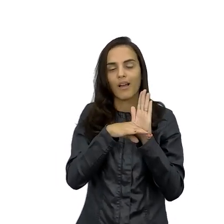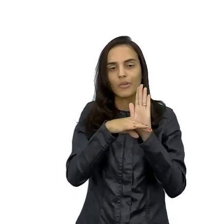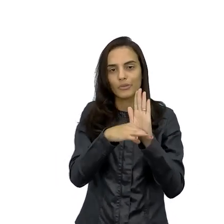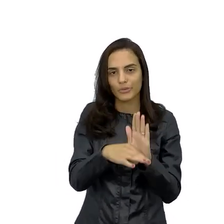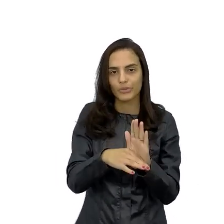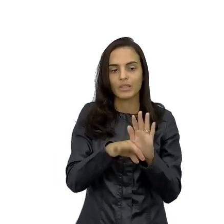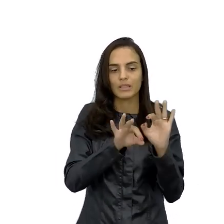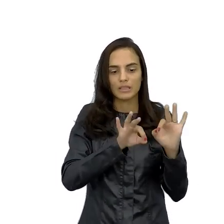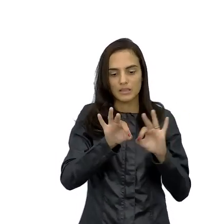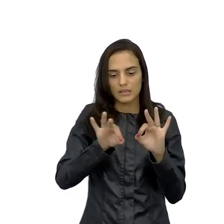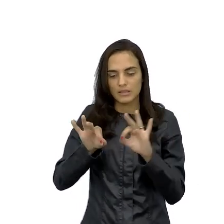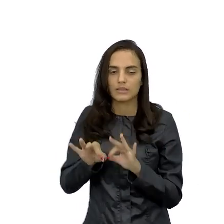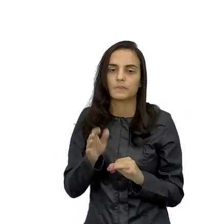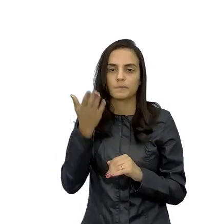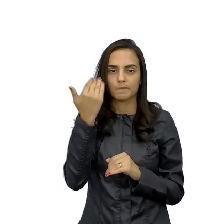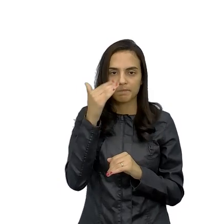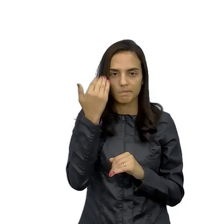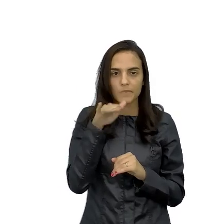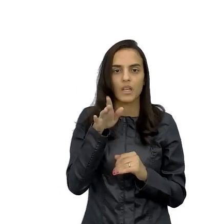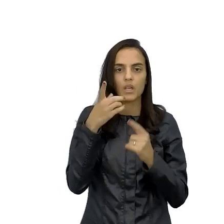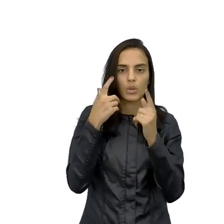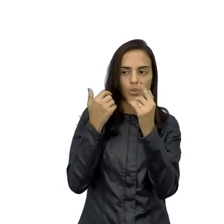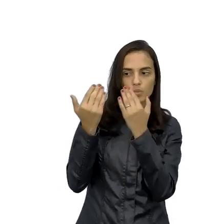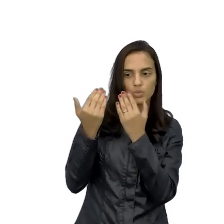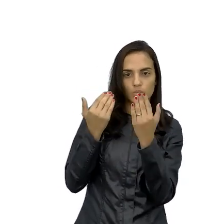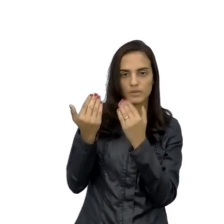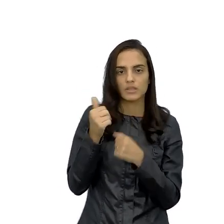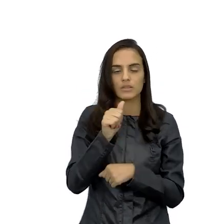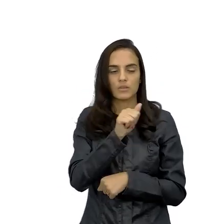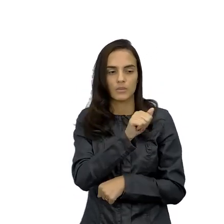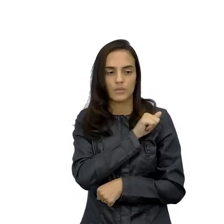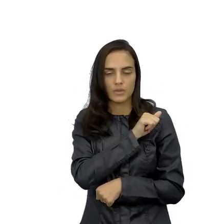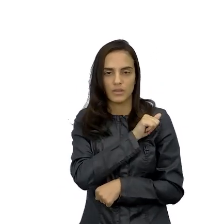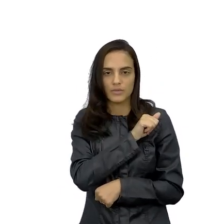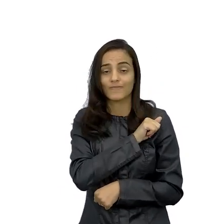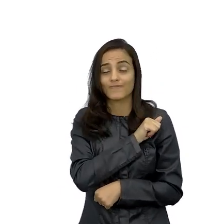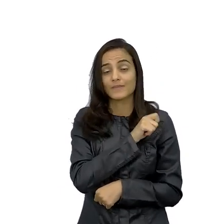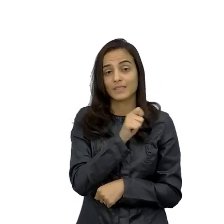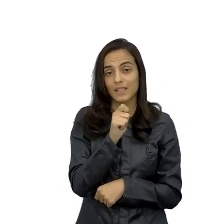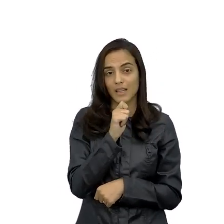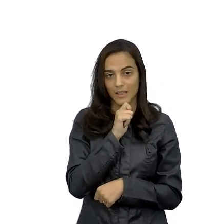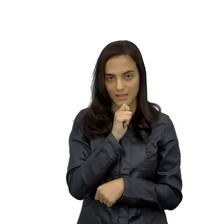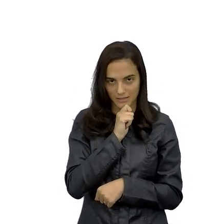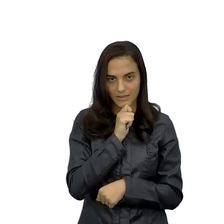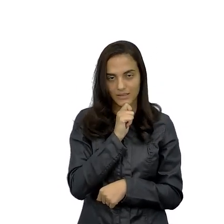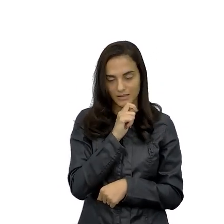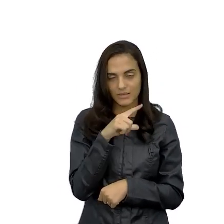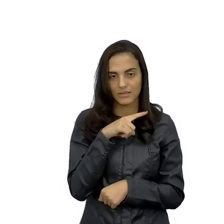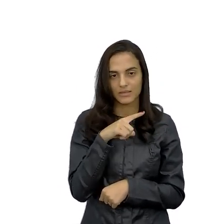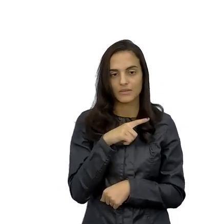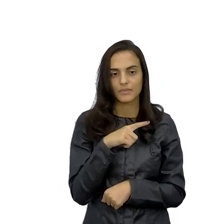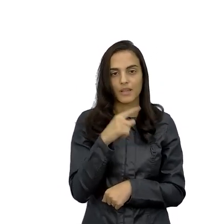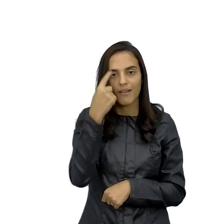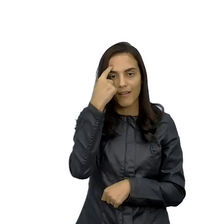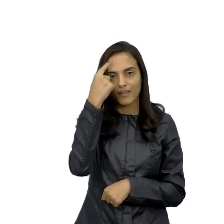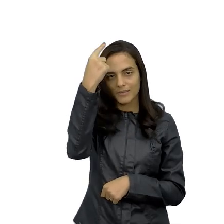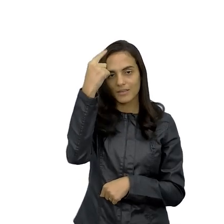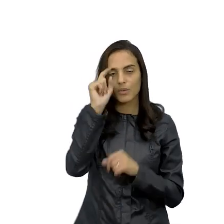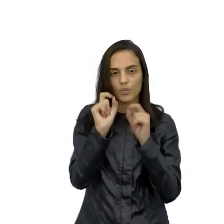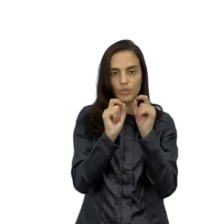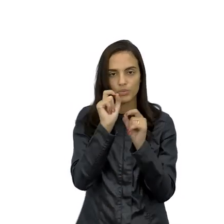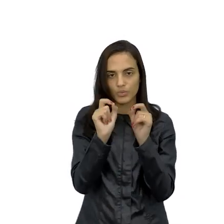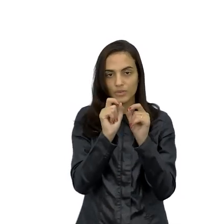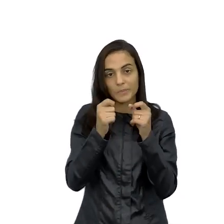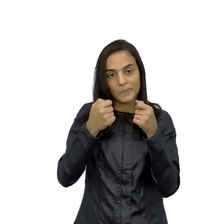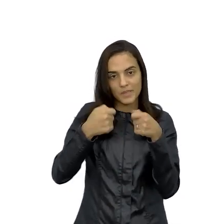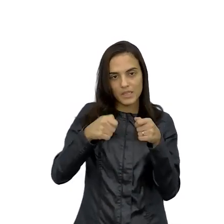no planejamento, na compreensão das dúvidas que os alunos ainda possuem, a ideia daquilo